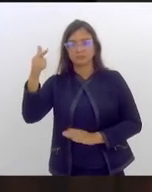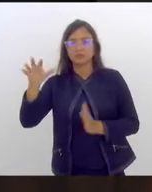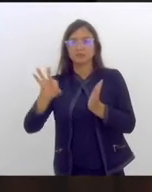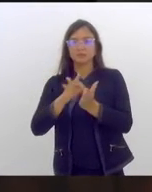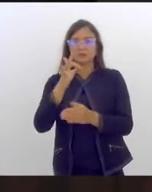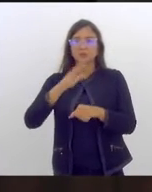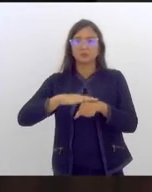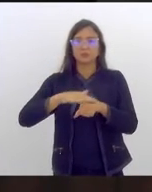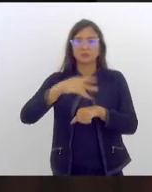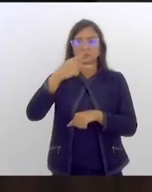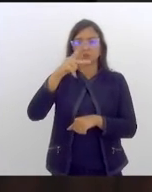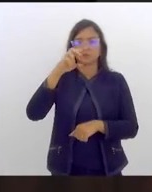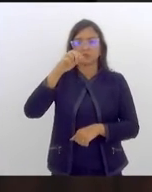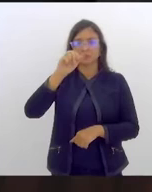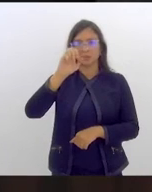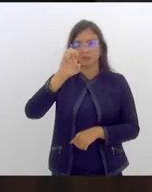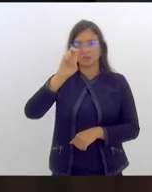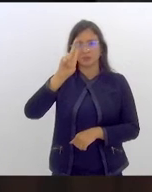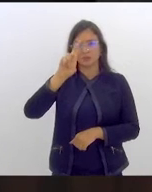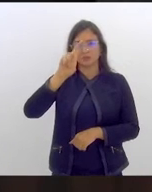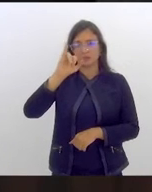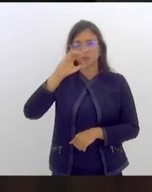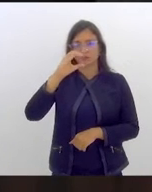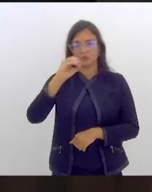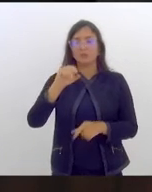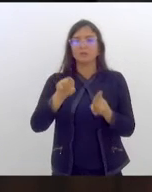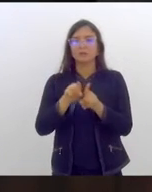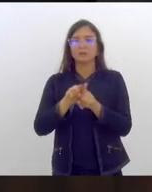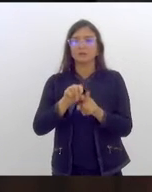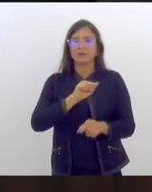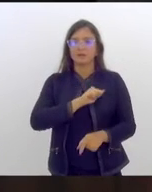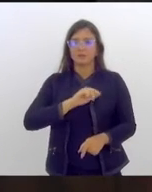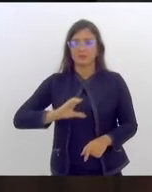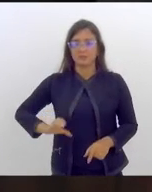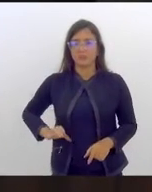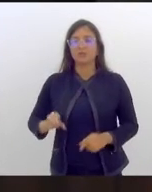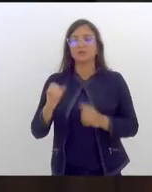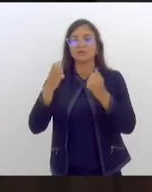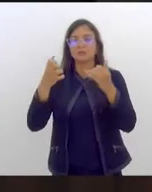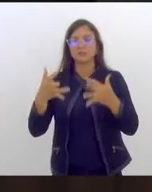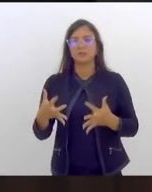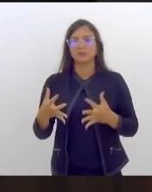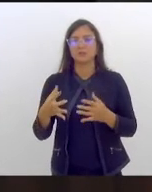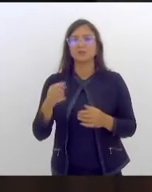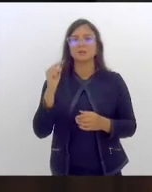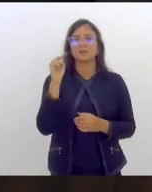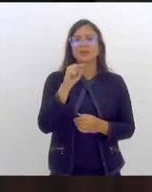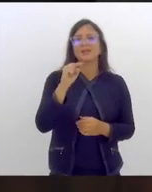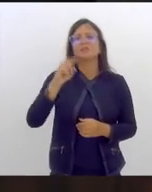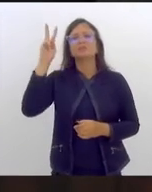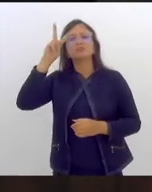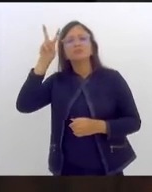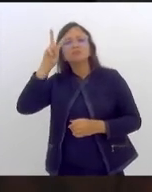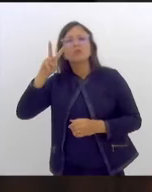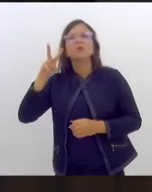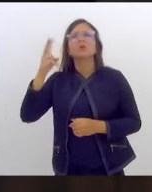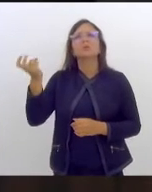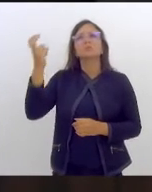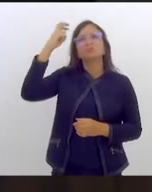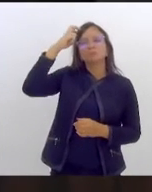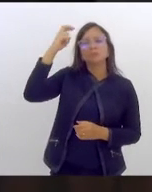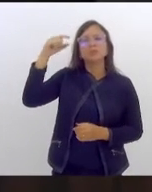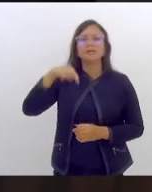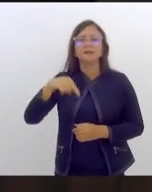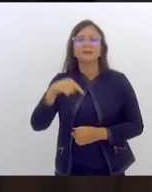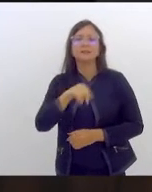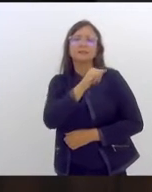e André Siciliano que dispõe sobre o tombamento por interesse histórico e cultural do Estado do Rio de Janeiro